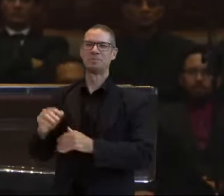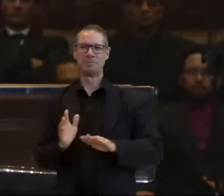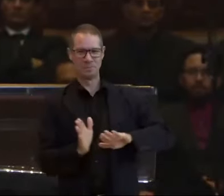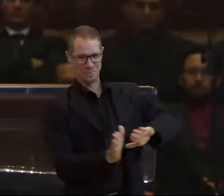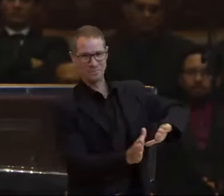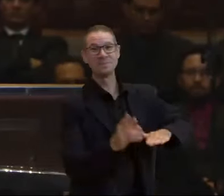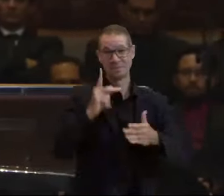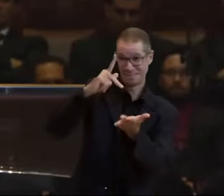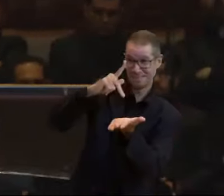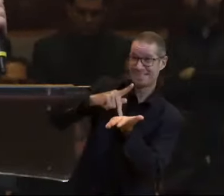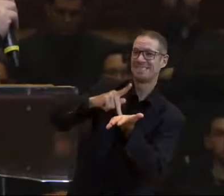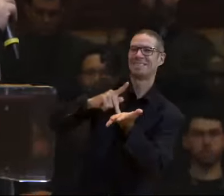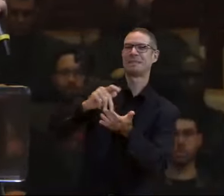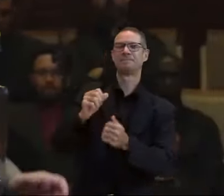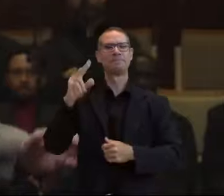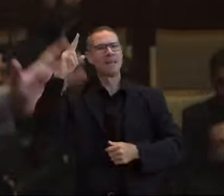verdade?